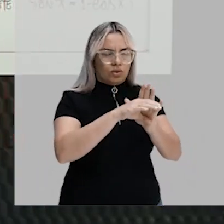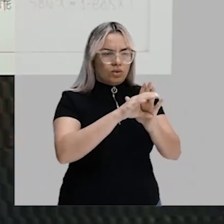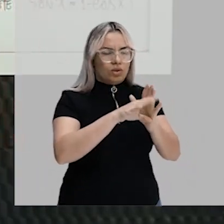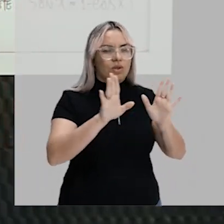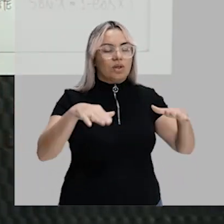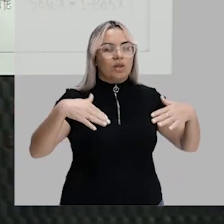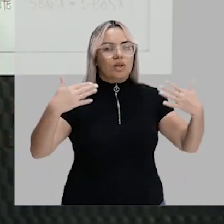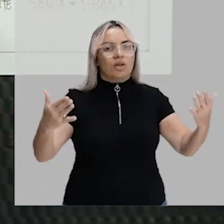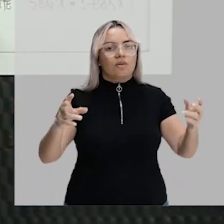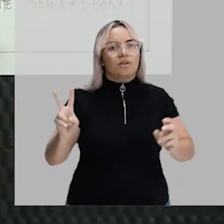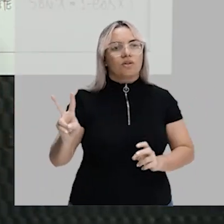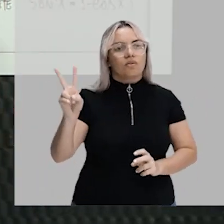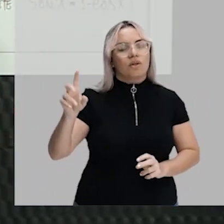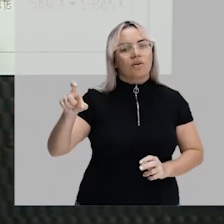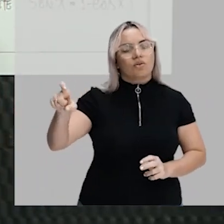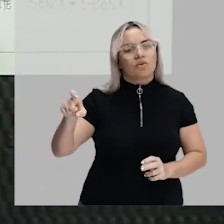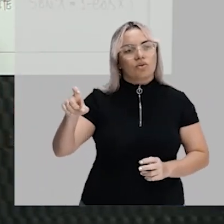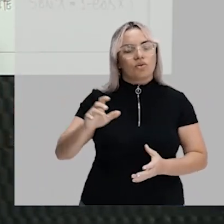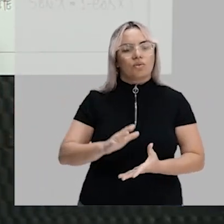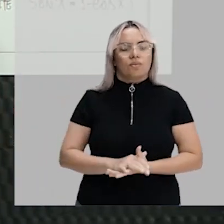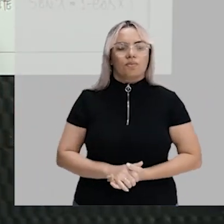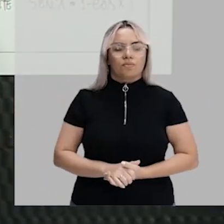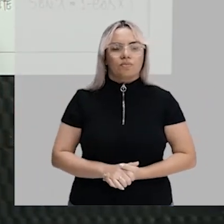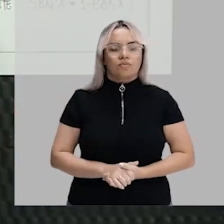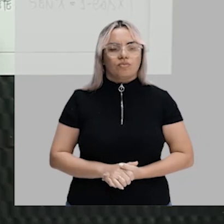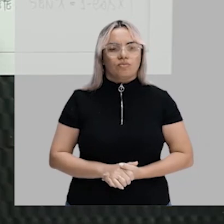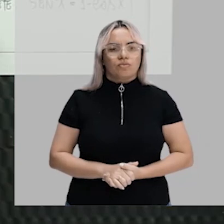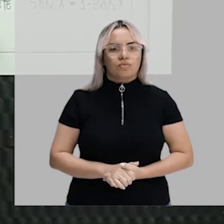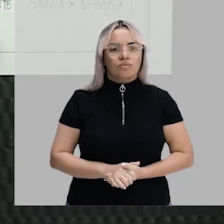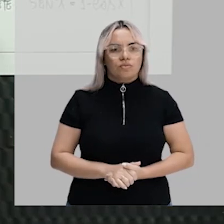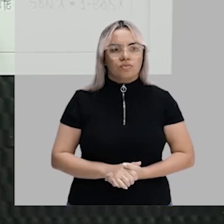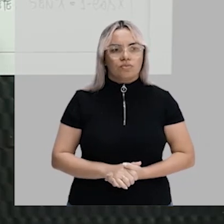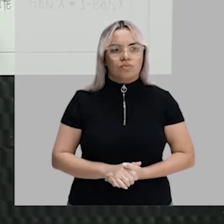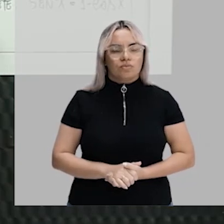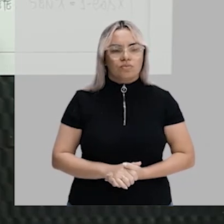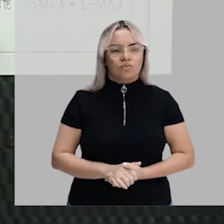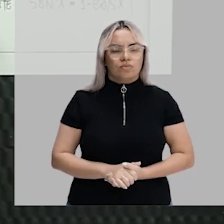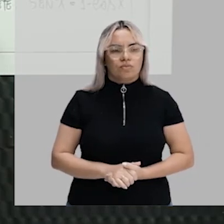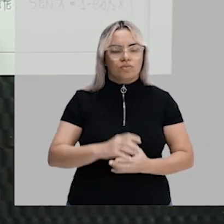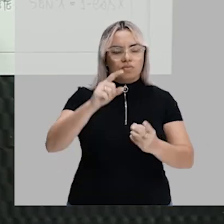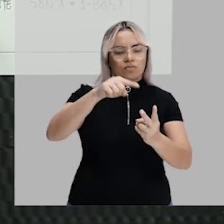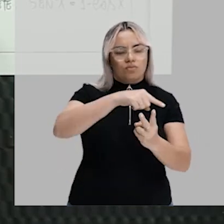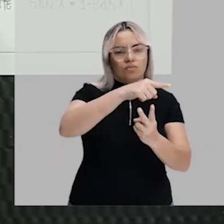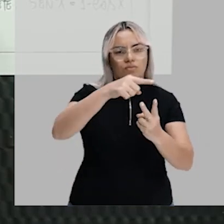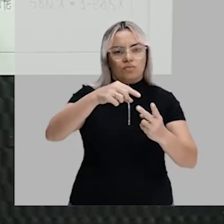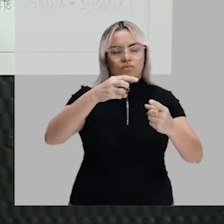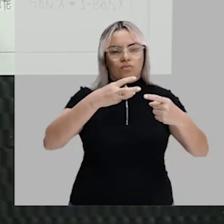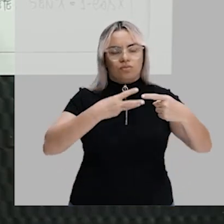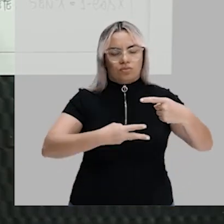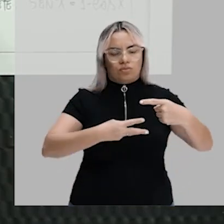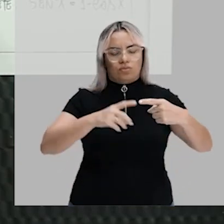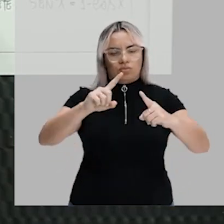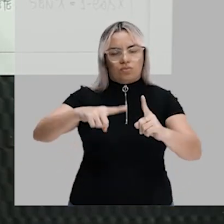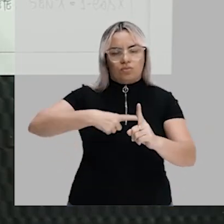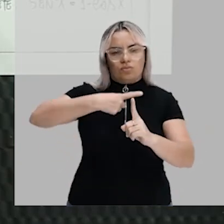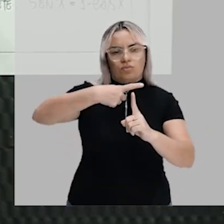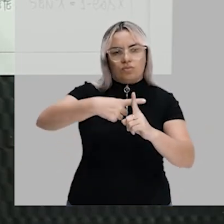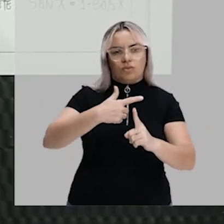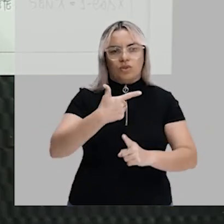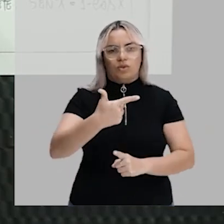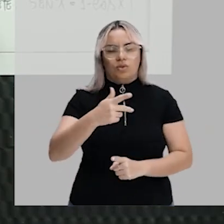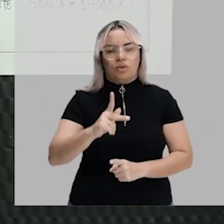valor de X o x vai ser o pi so 3 mais 2